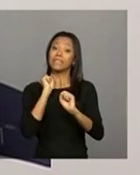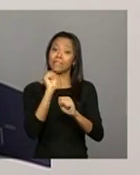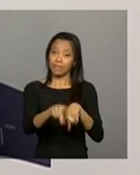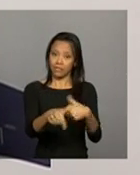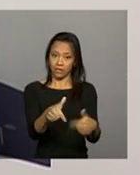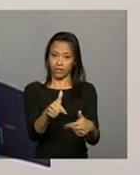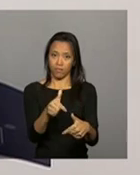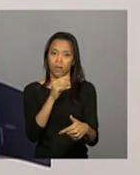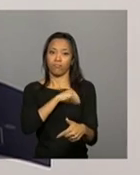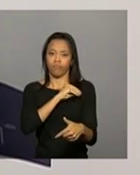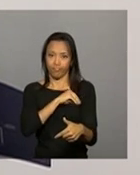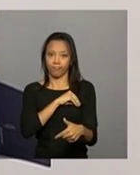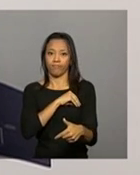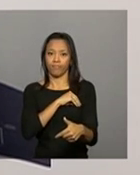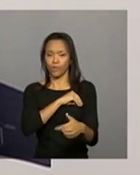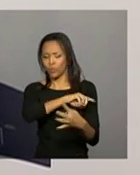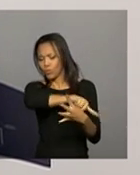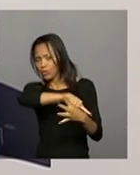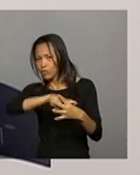Para que nós possamos